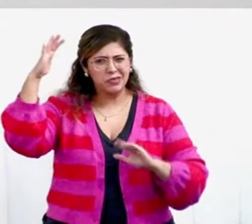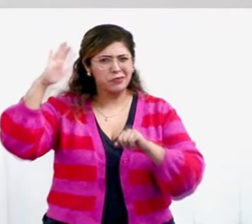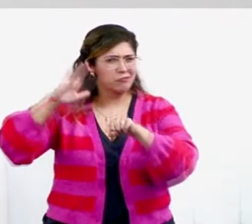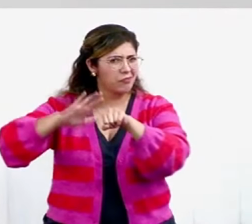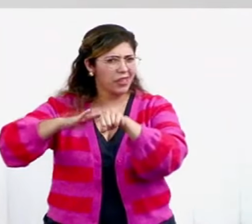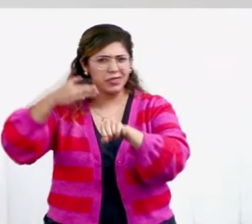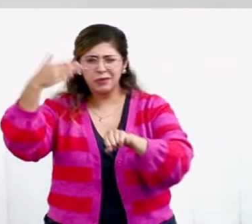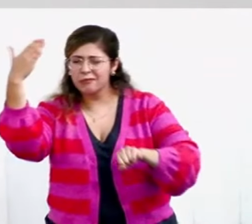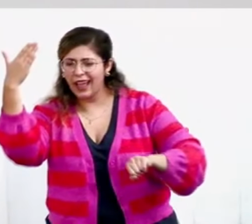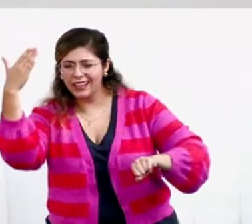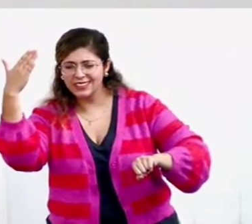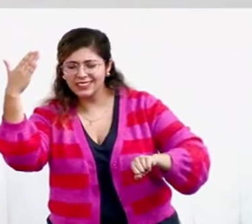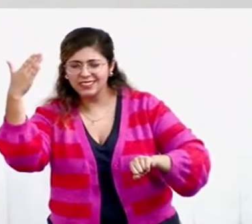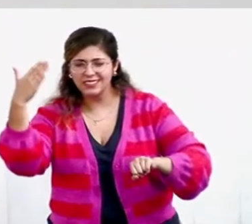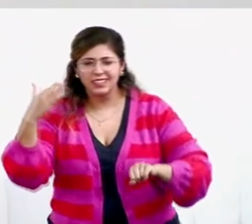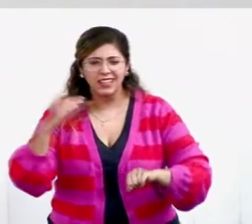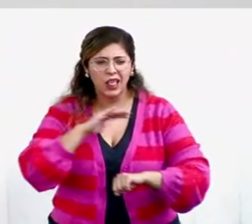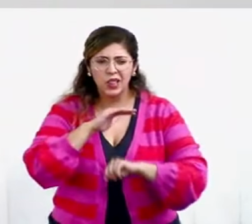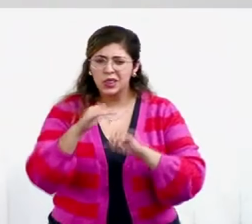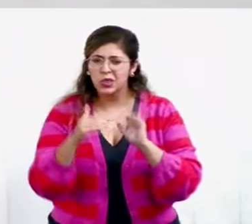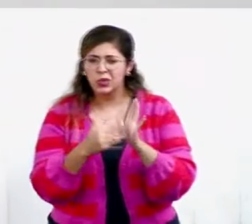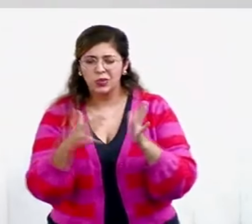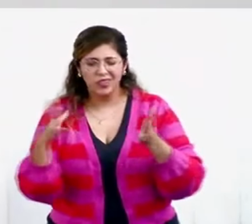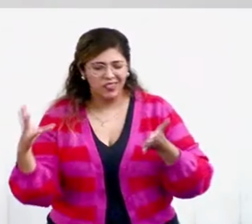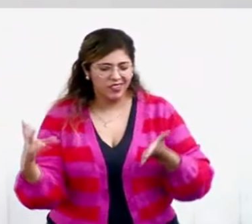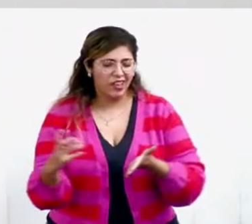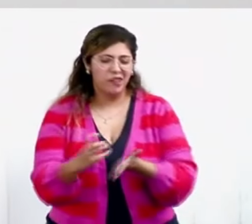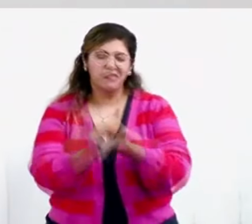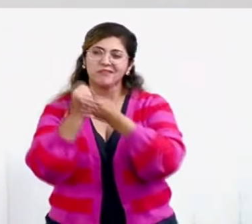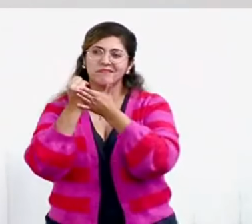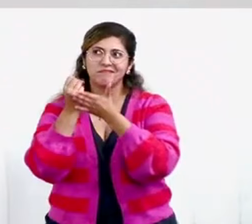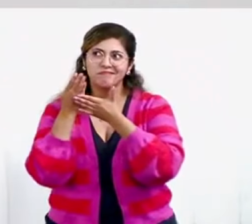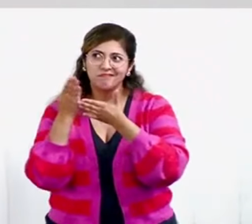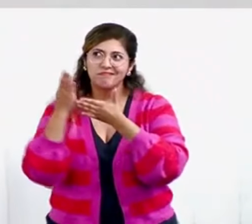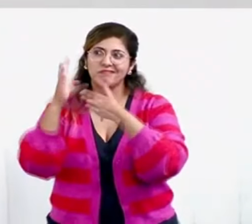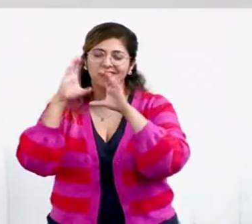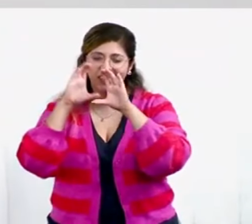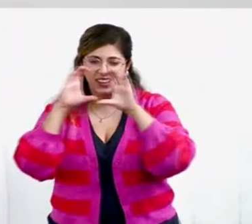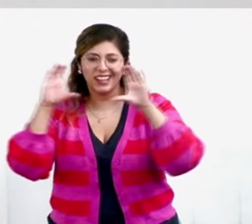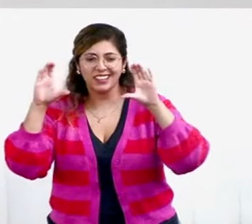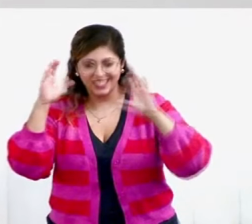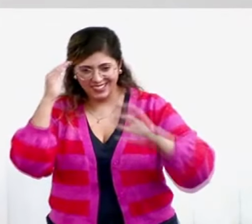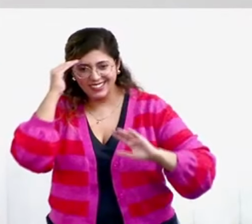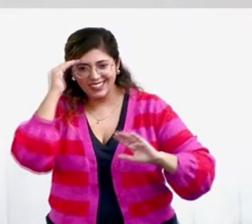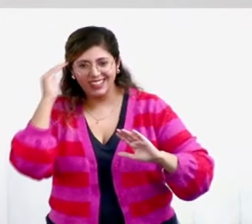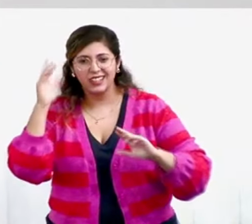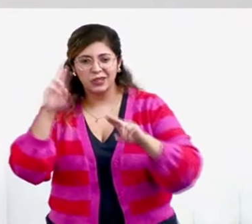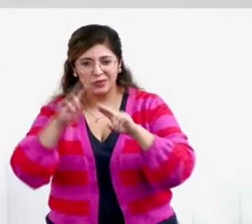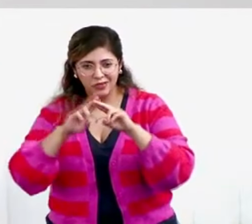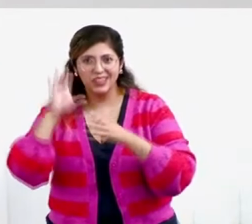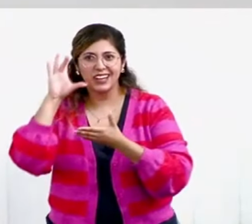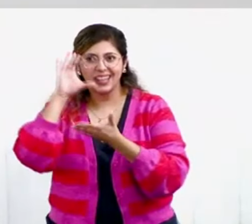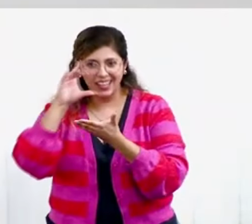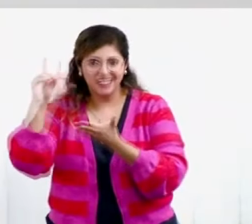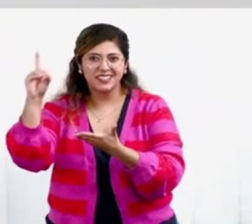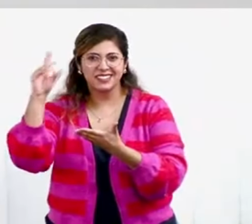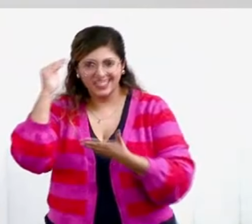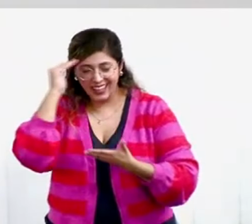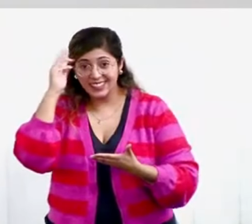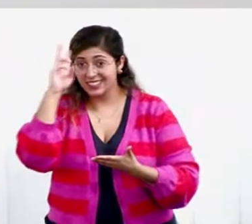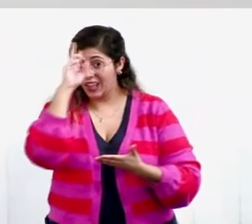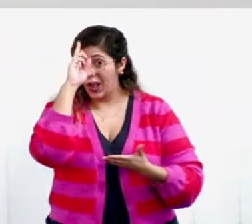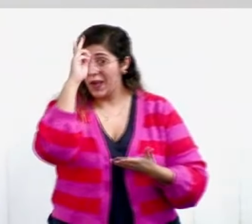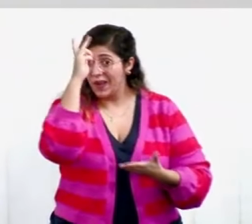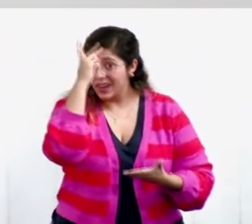ser tomado da plenitude de Deus, porque você foi convertido a